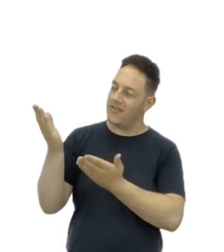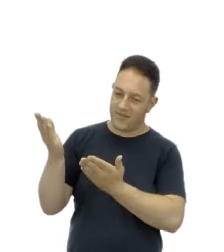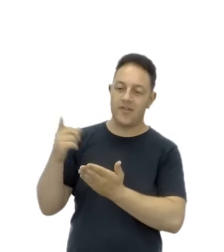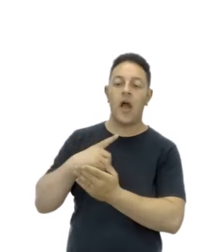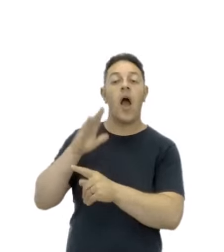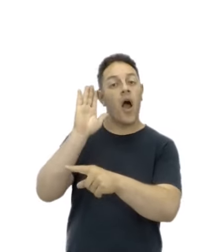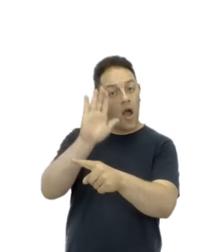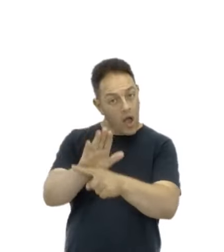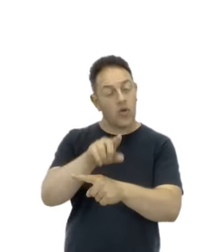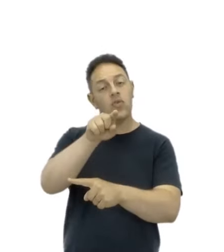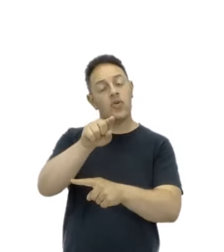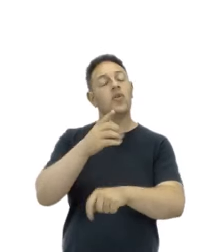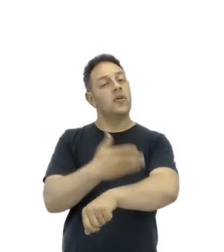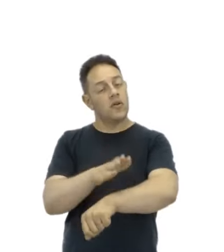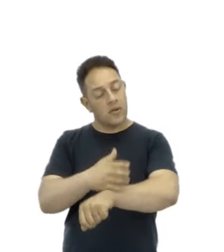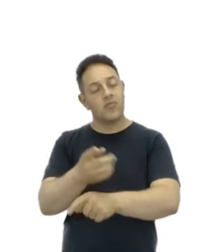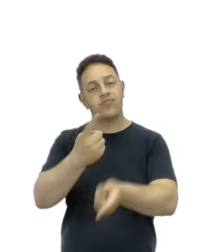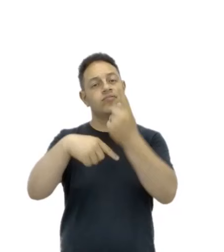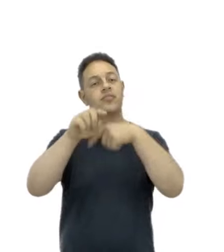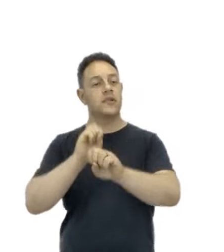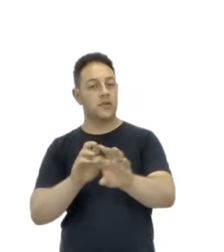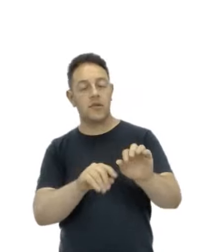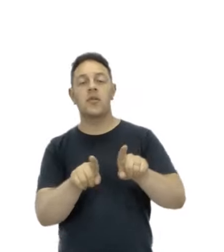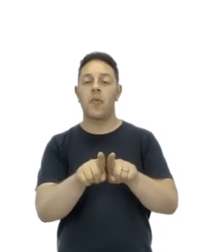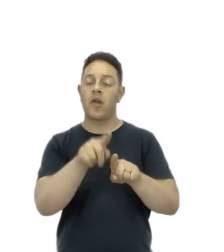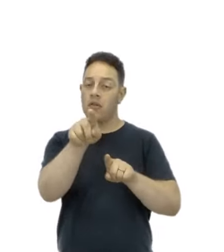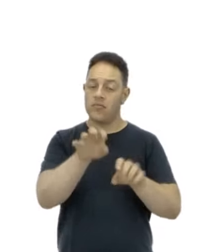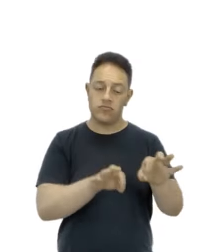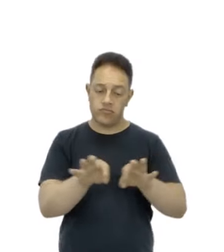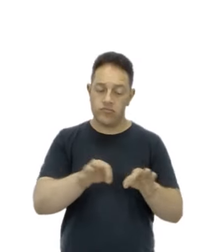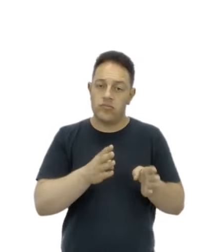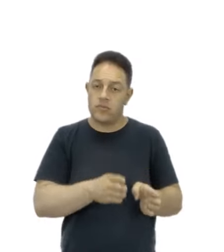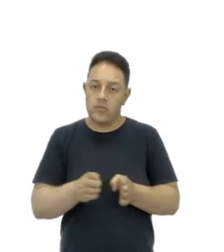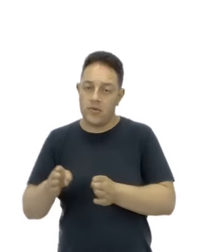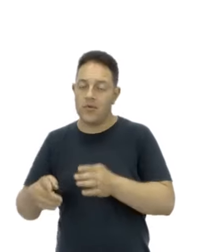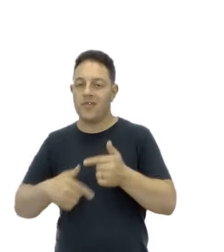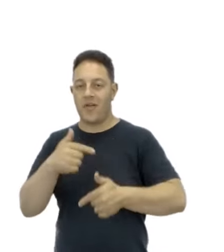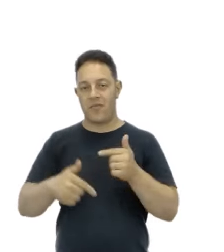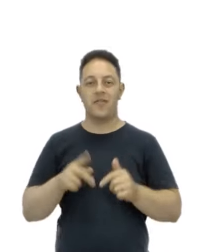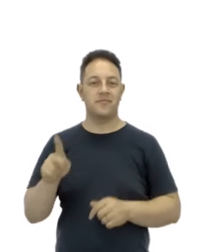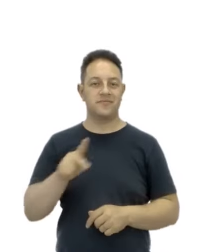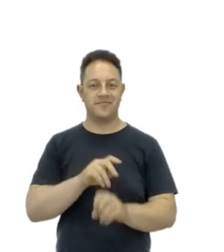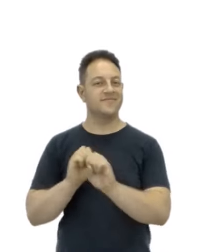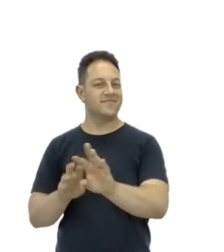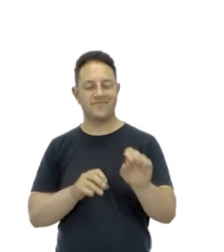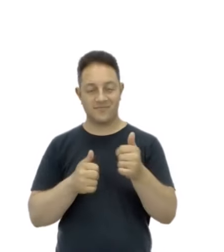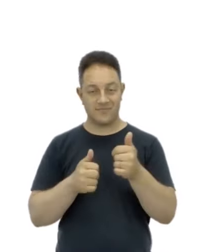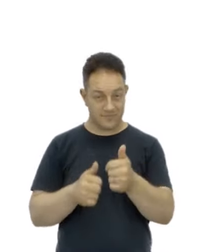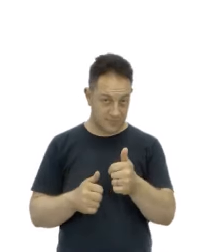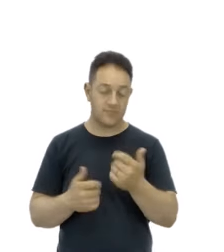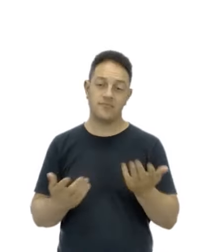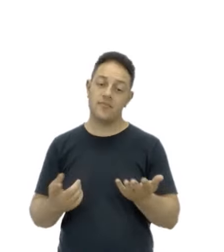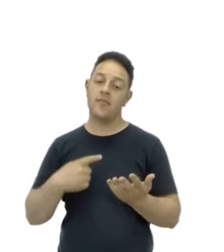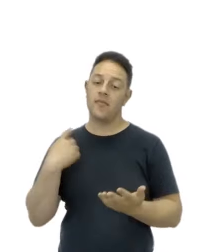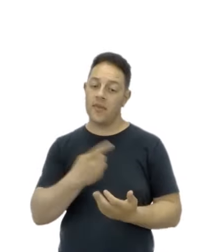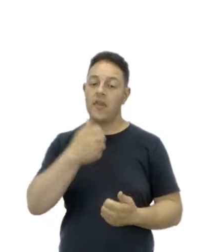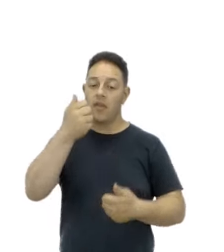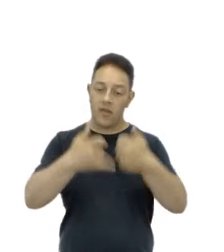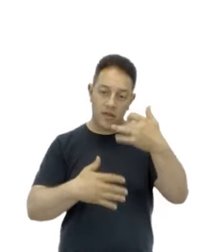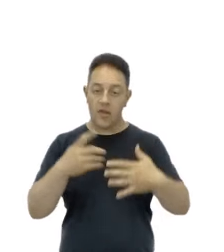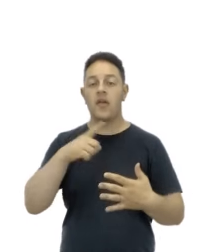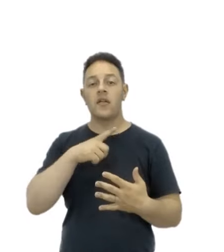ajudam no desenvolvimento profissional e também na organização do trabalho docente. uma vez que estamos discutindo os